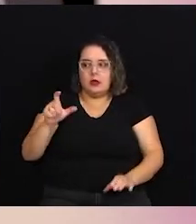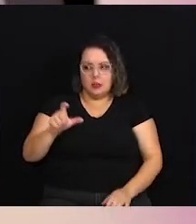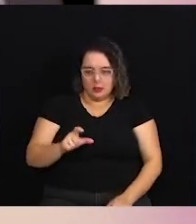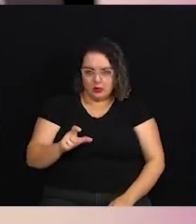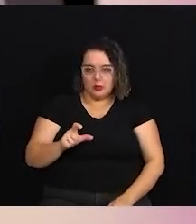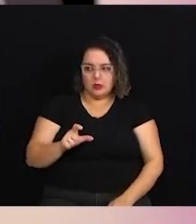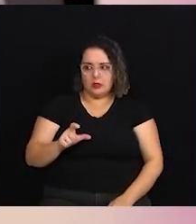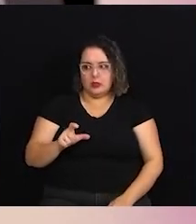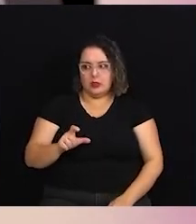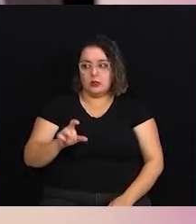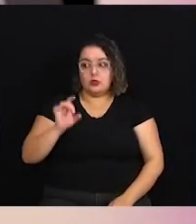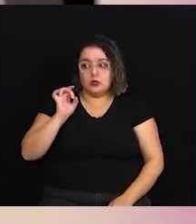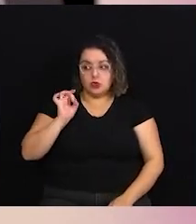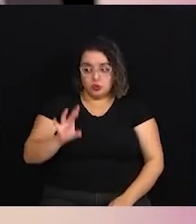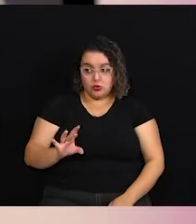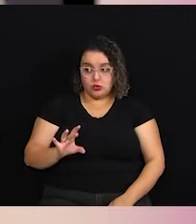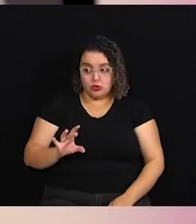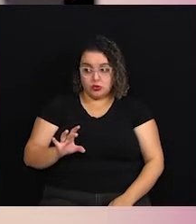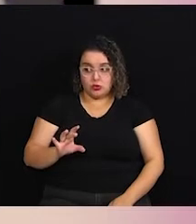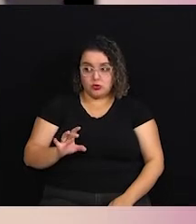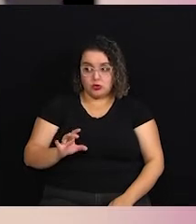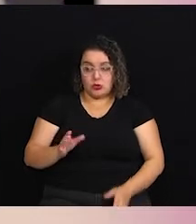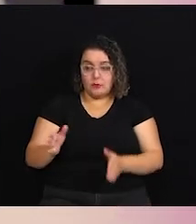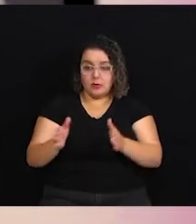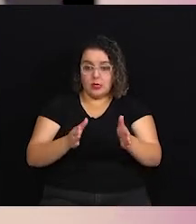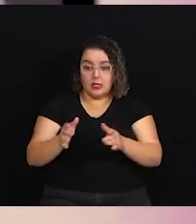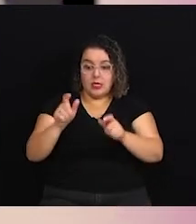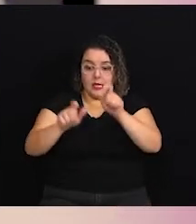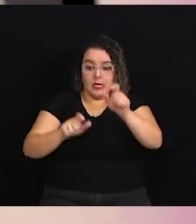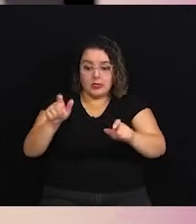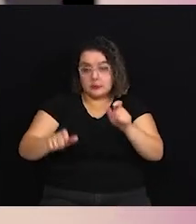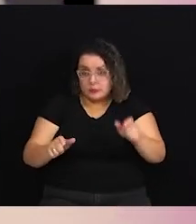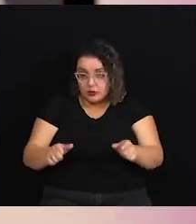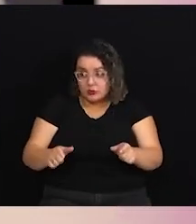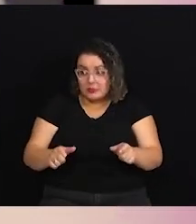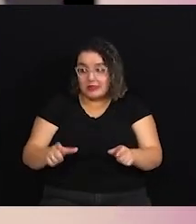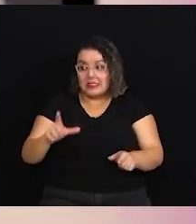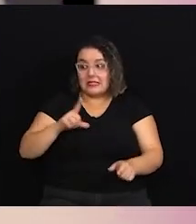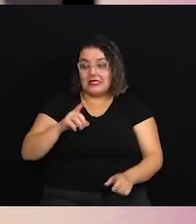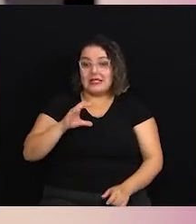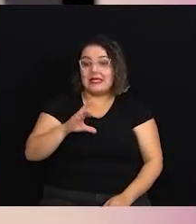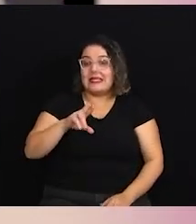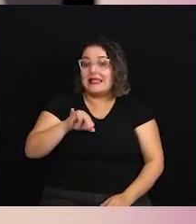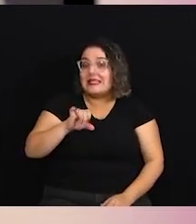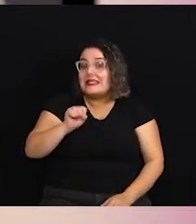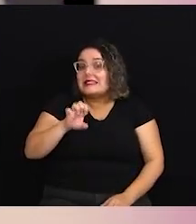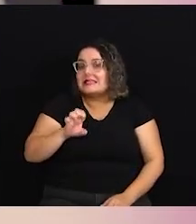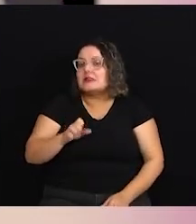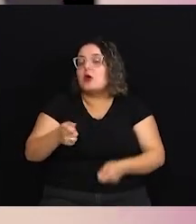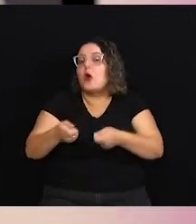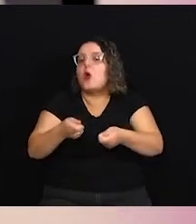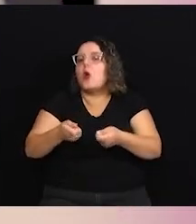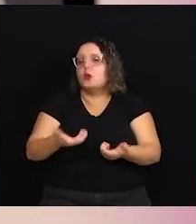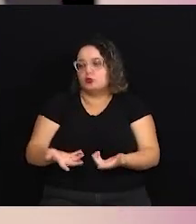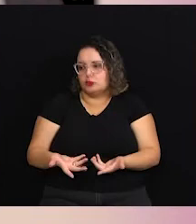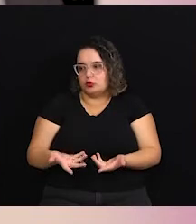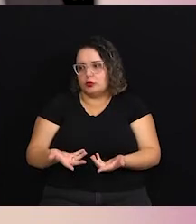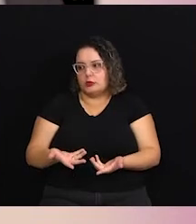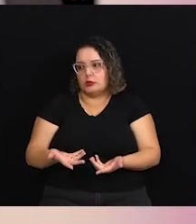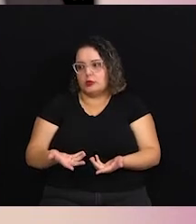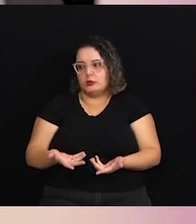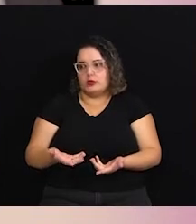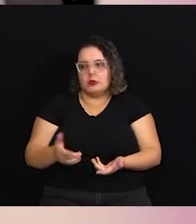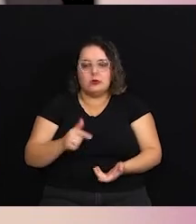carteira de habilitação somente para aquelas pessoas que têm crises controlar ele precisa controlado